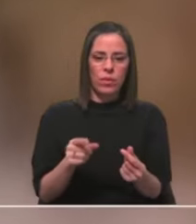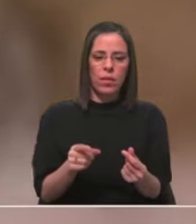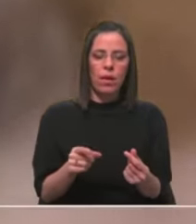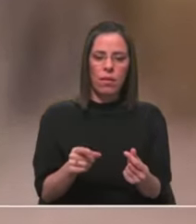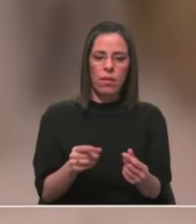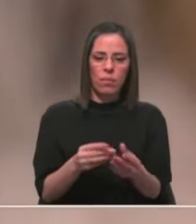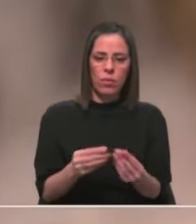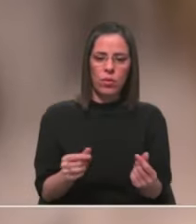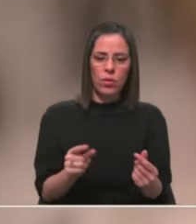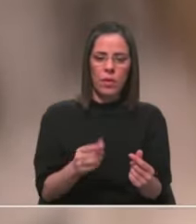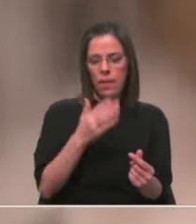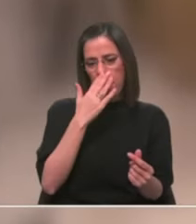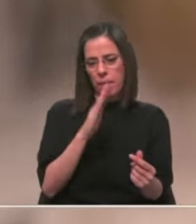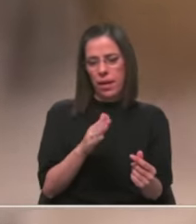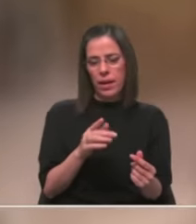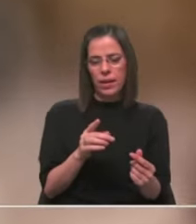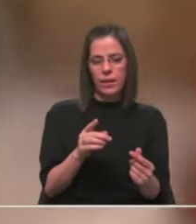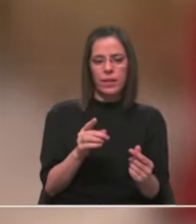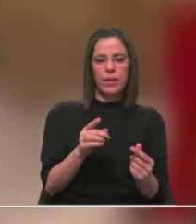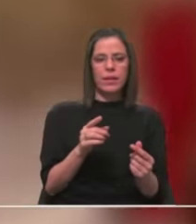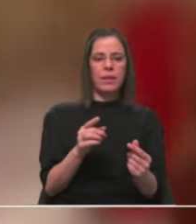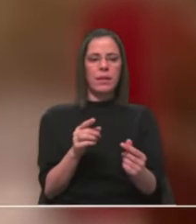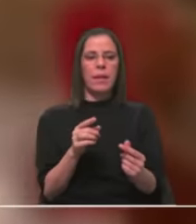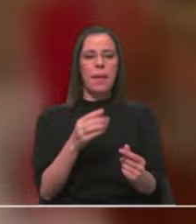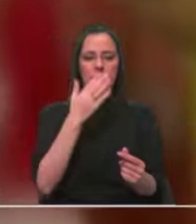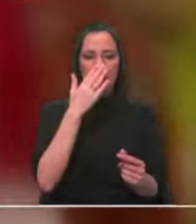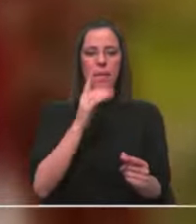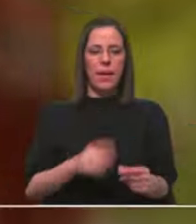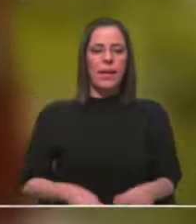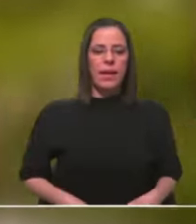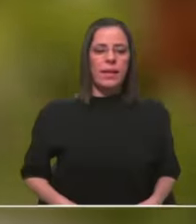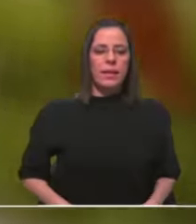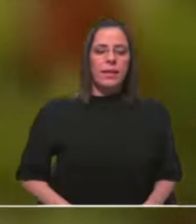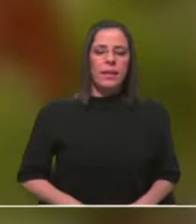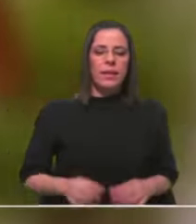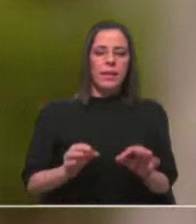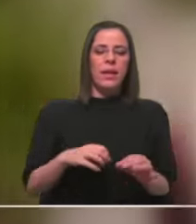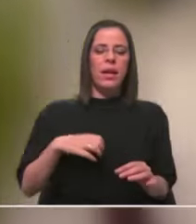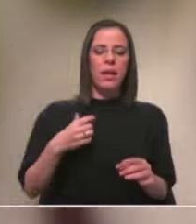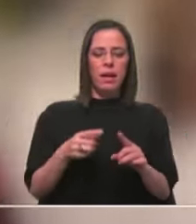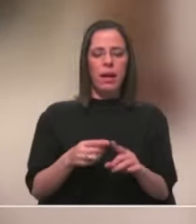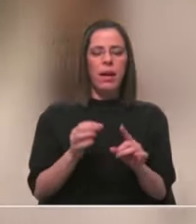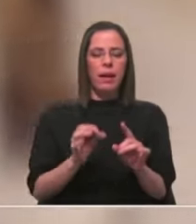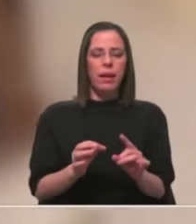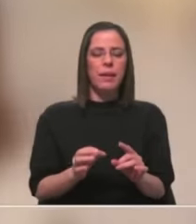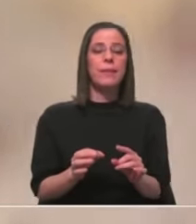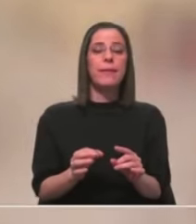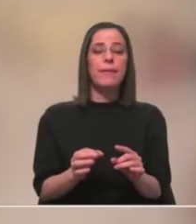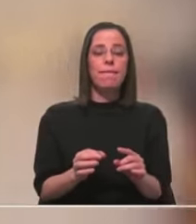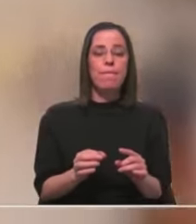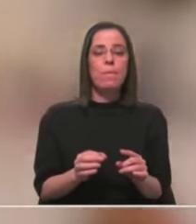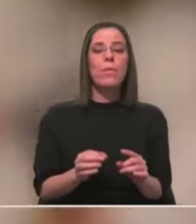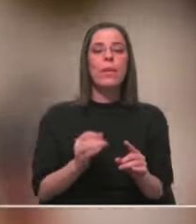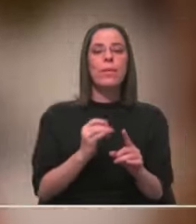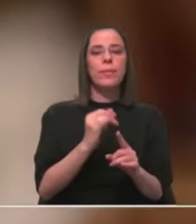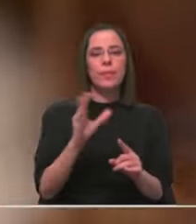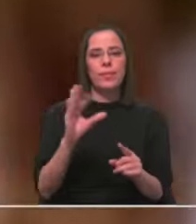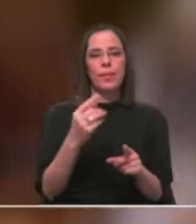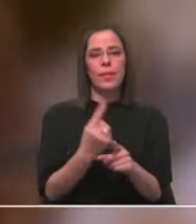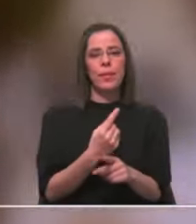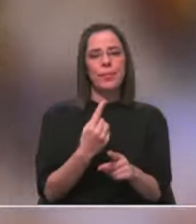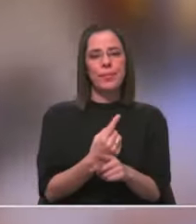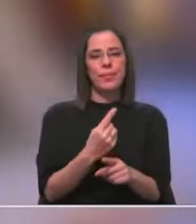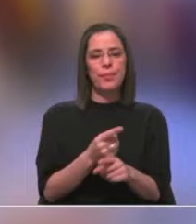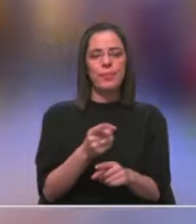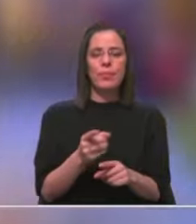É. Não? Não parece? Não. Não, mas parece, é. É musgo, é. Aquele ali é musgo. E tem muita